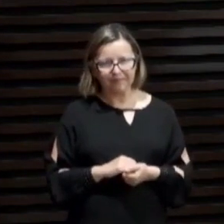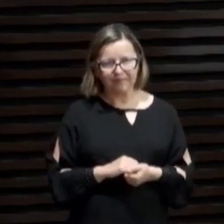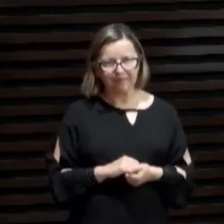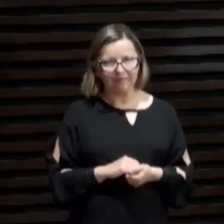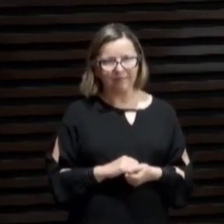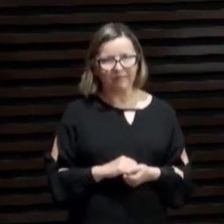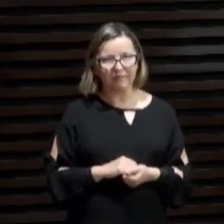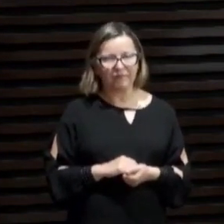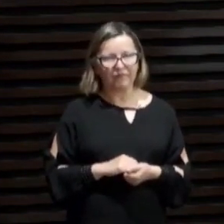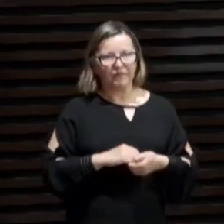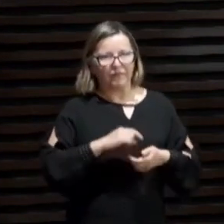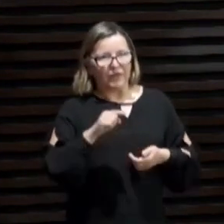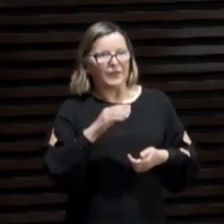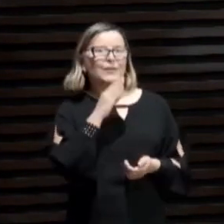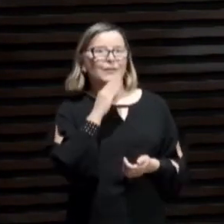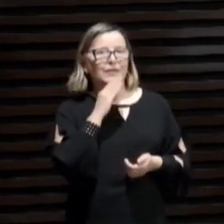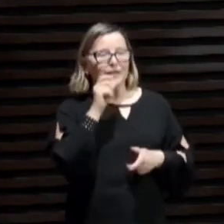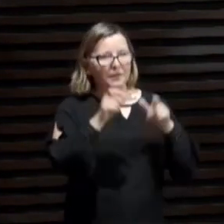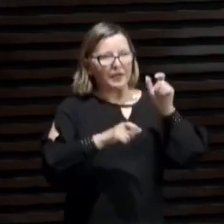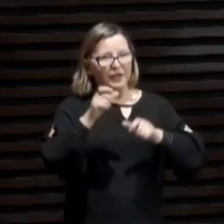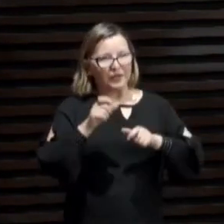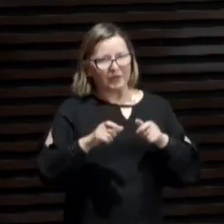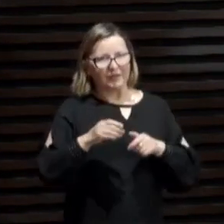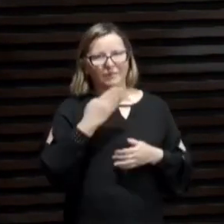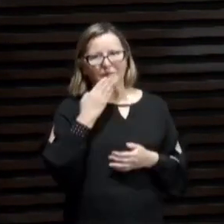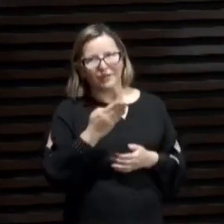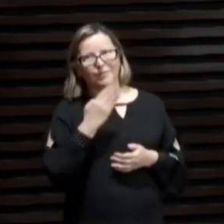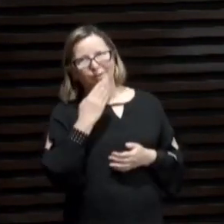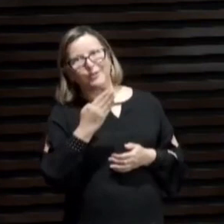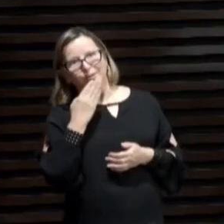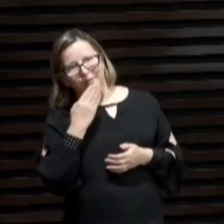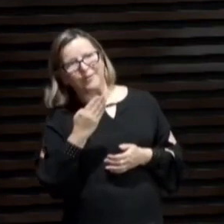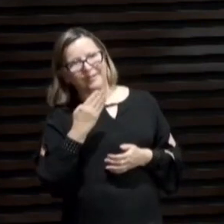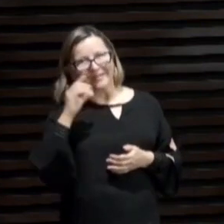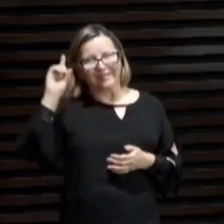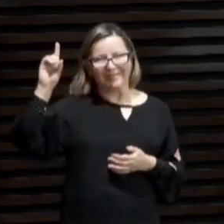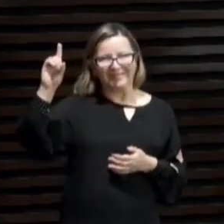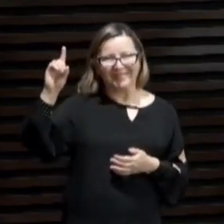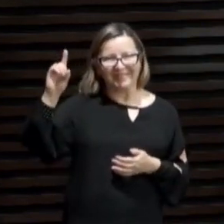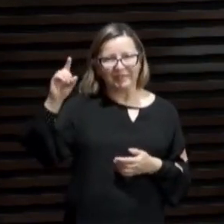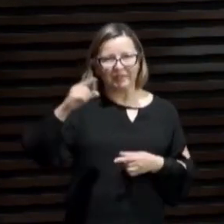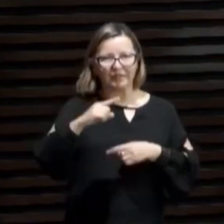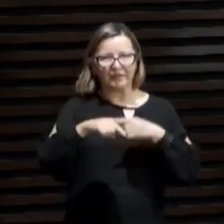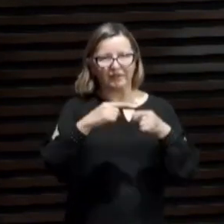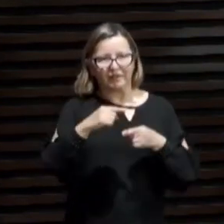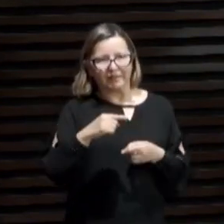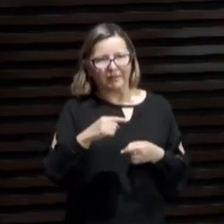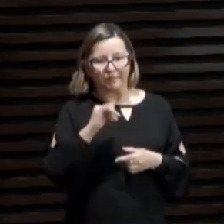Você conhece alguém, né? Eu conheço. Pessoas que ficaram pedindo para Deus, pedindo, e depois quebrou a